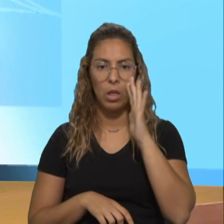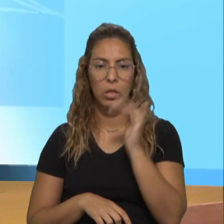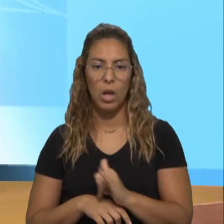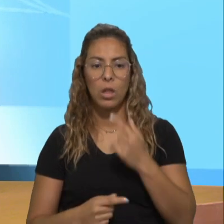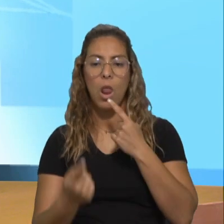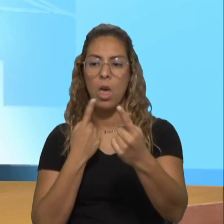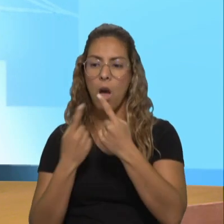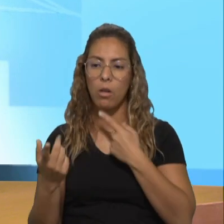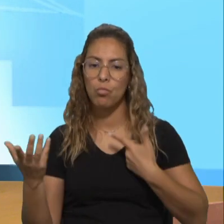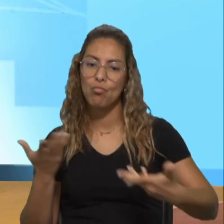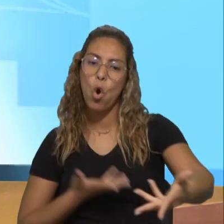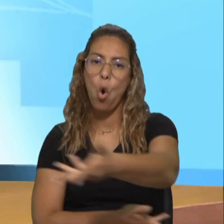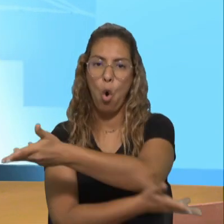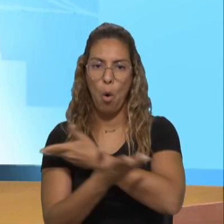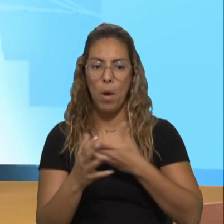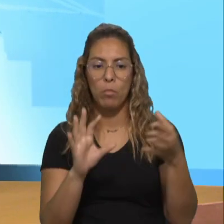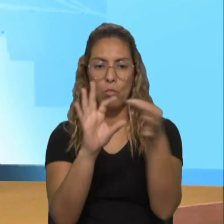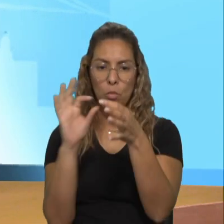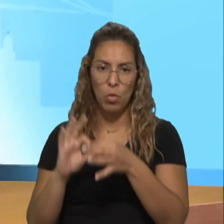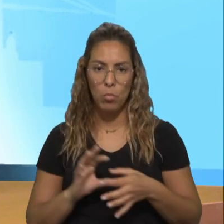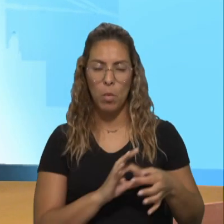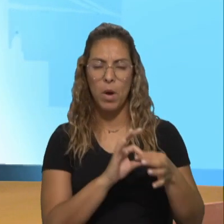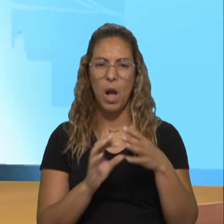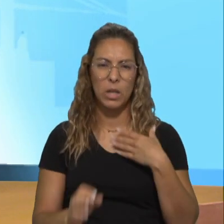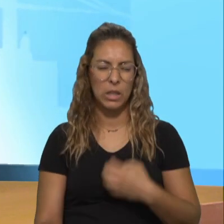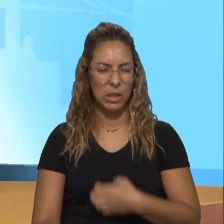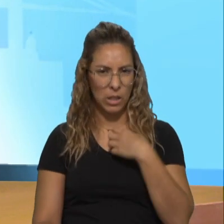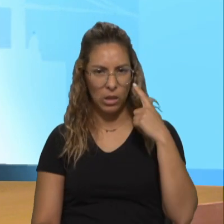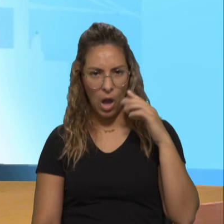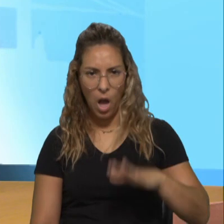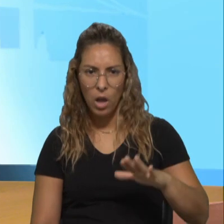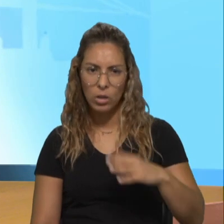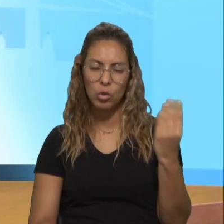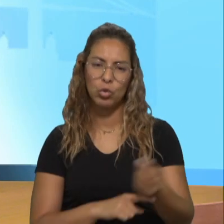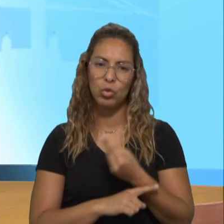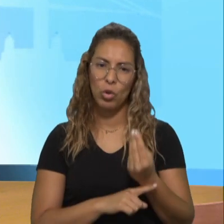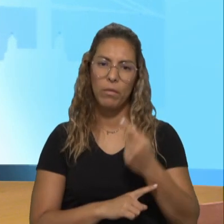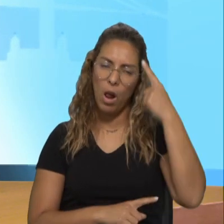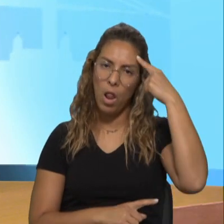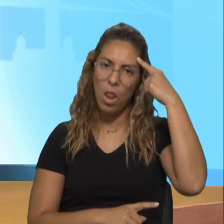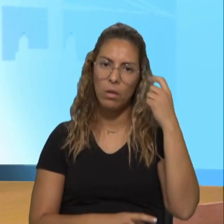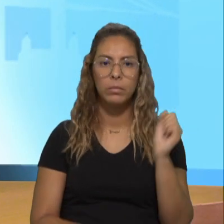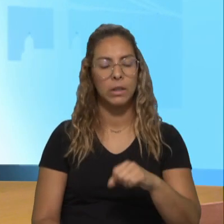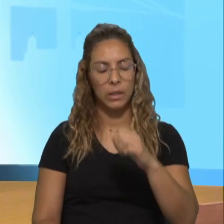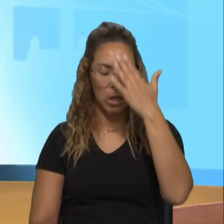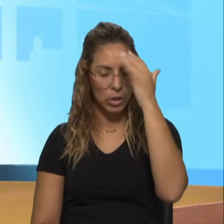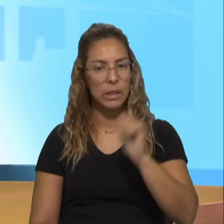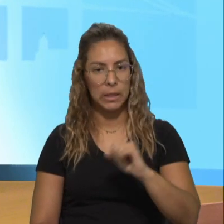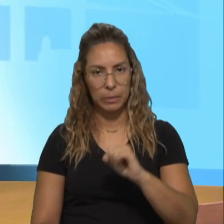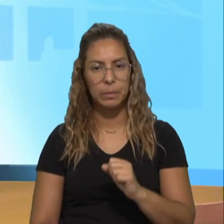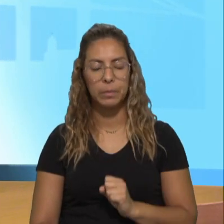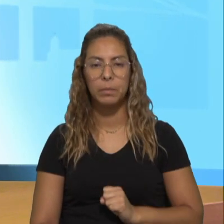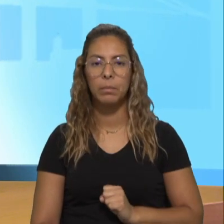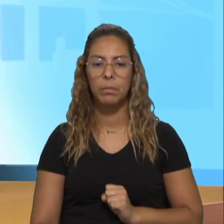diálogo. Estes valores permanecem ainda hoje na cabeça dos jovens que querem construir a União Europeia? Sim, eu acho que sim.